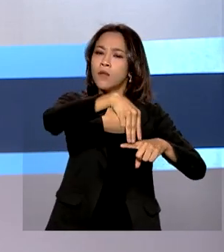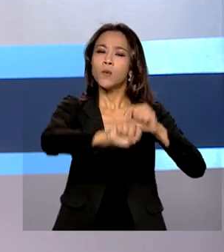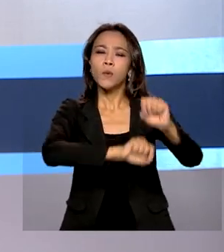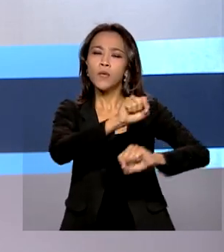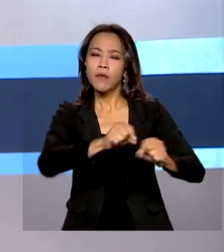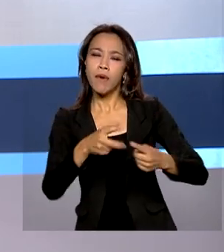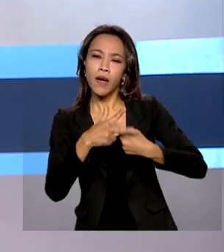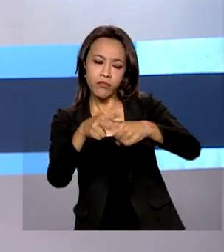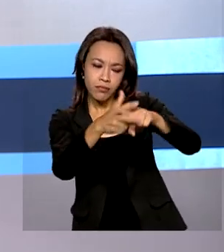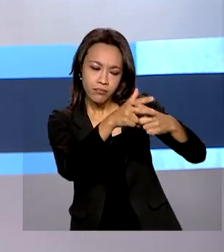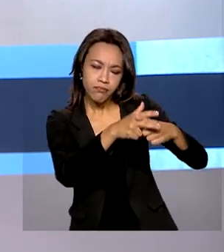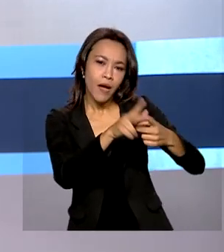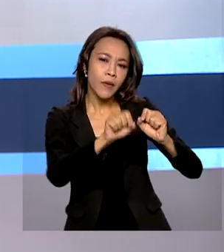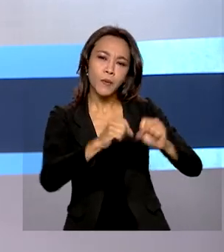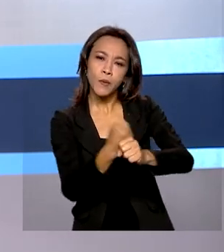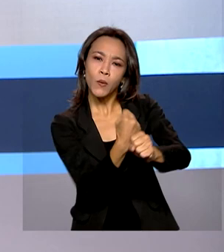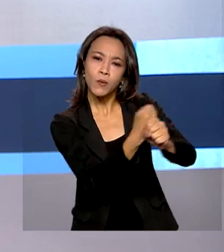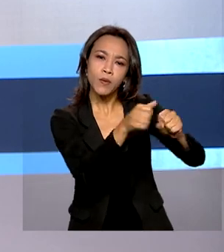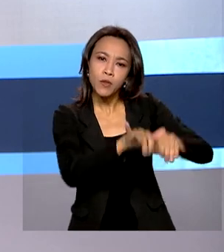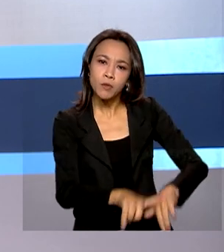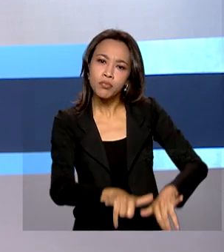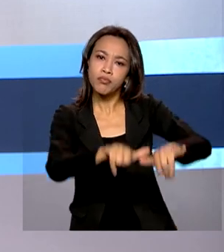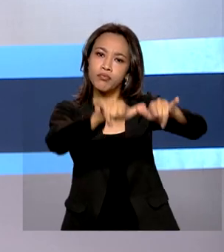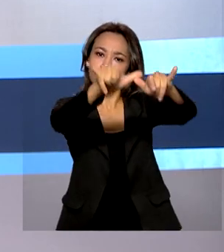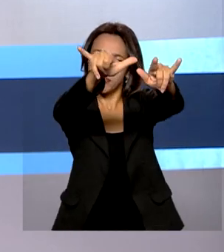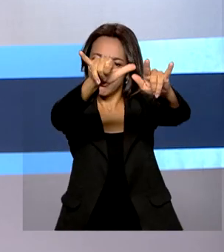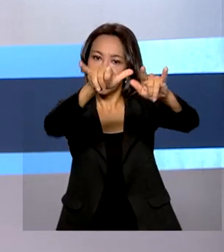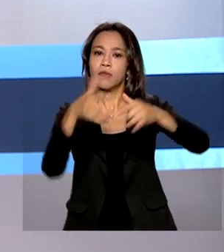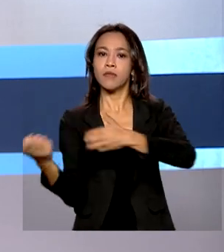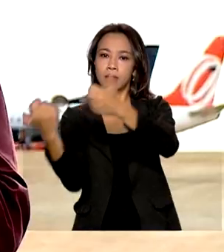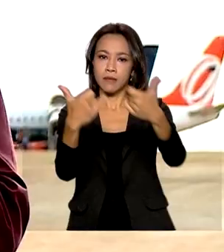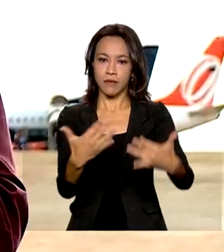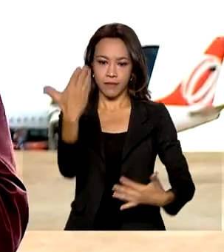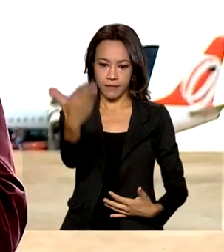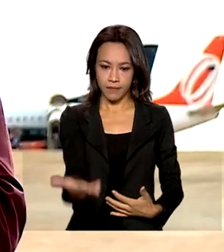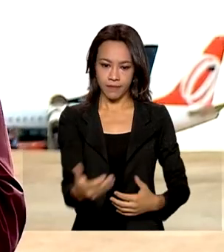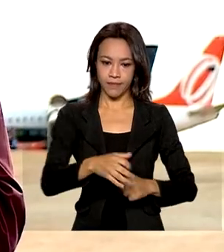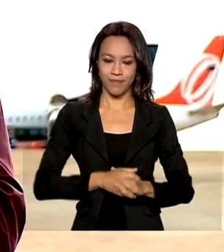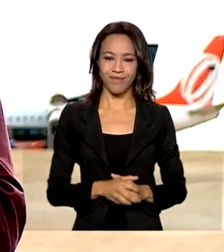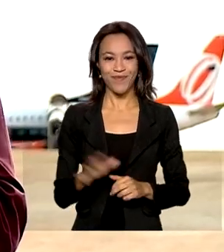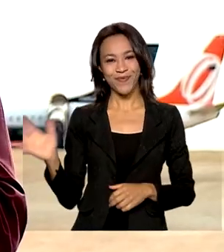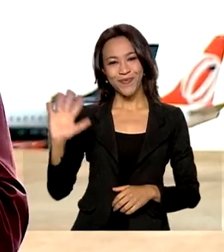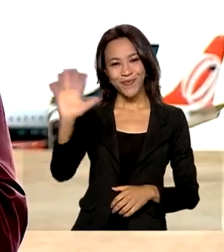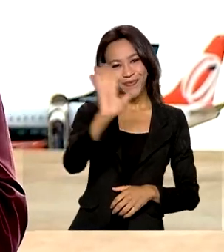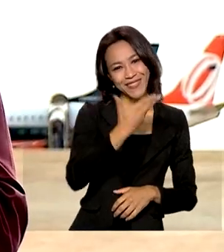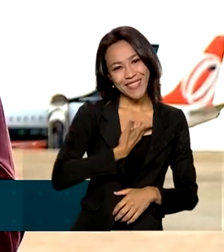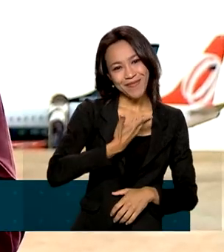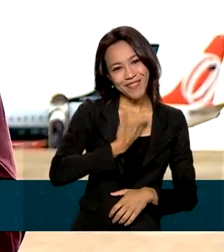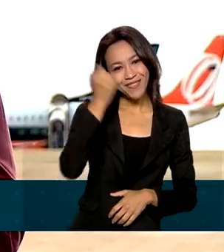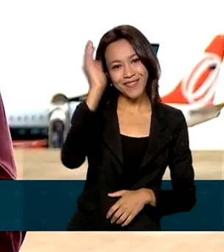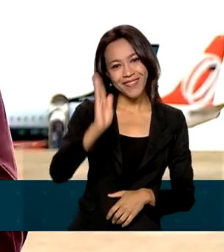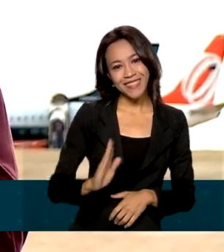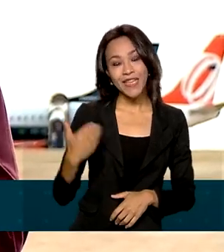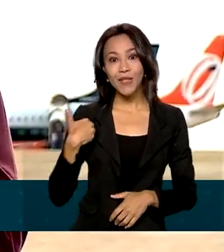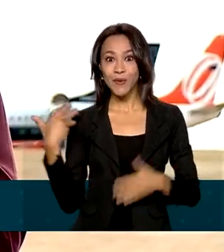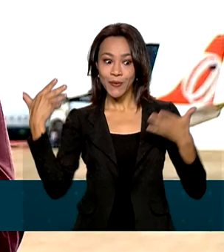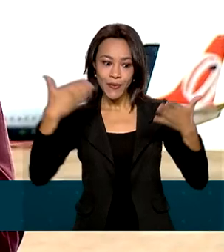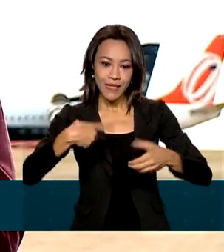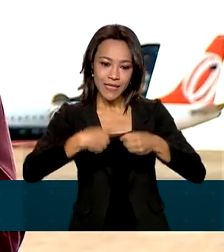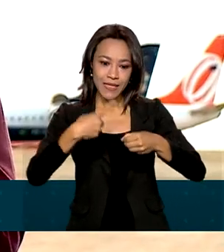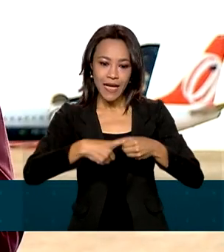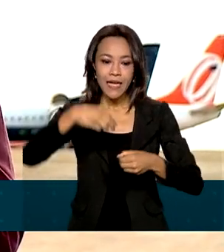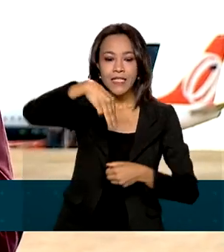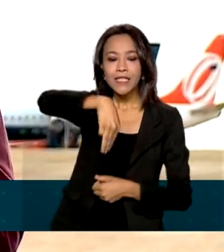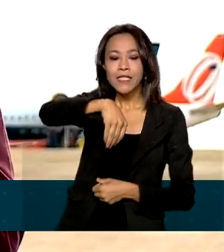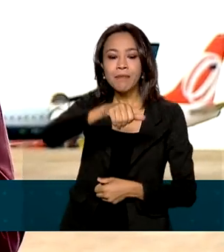quem está lá e tem mais informações ao repórter Carlos Molinari o amigo do Brasil em dia estou na cidade de Maringá